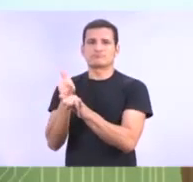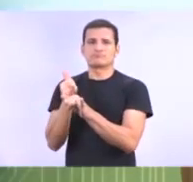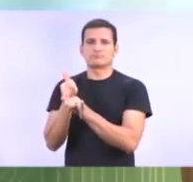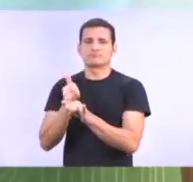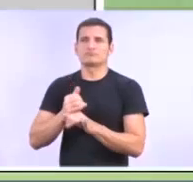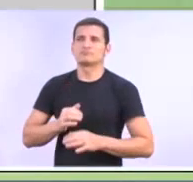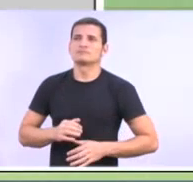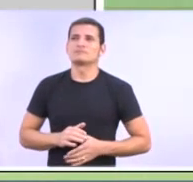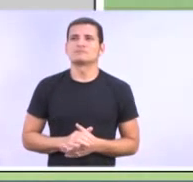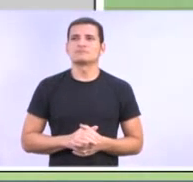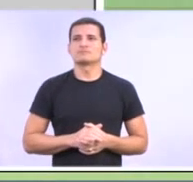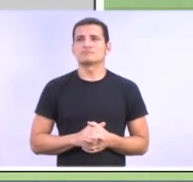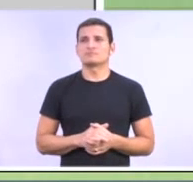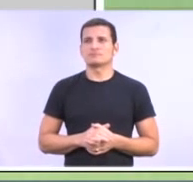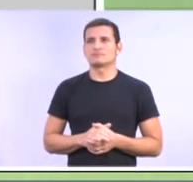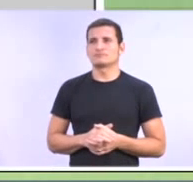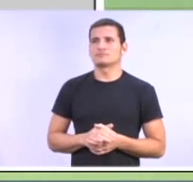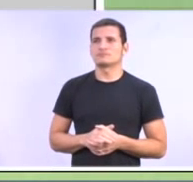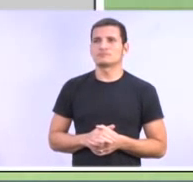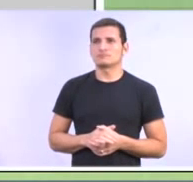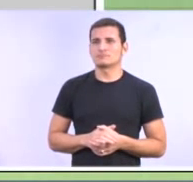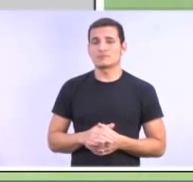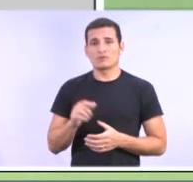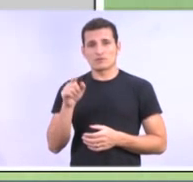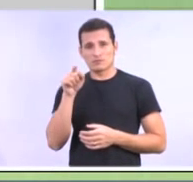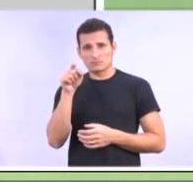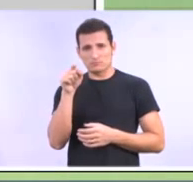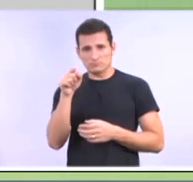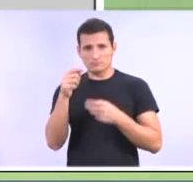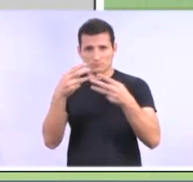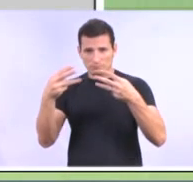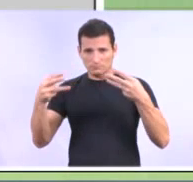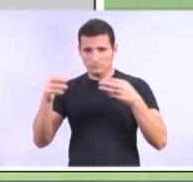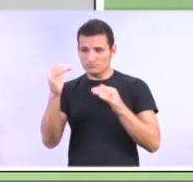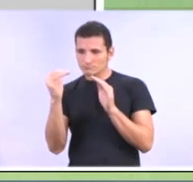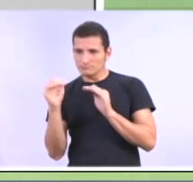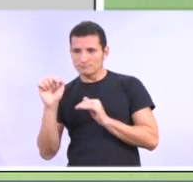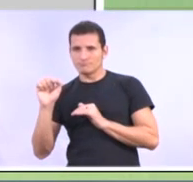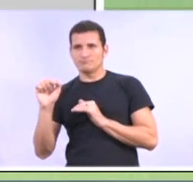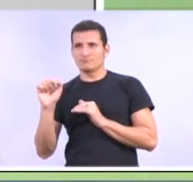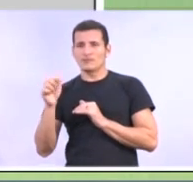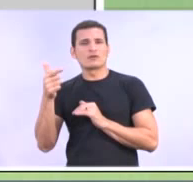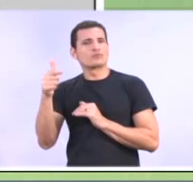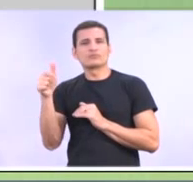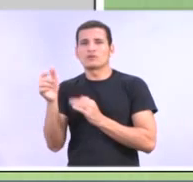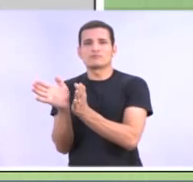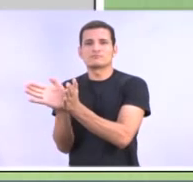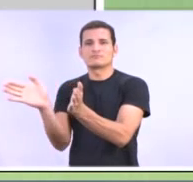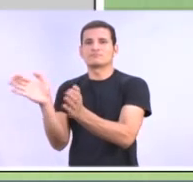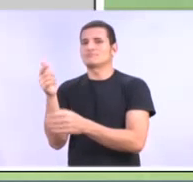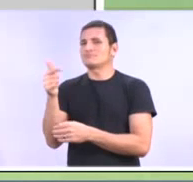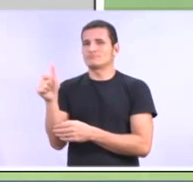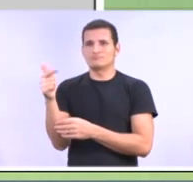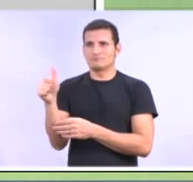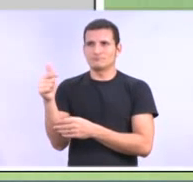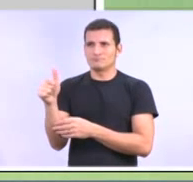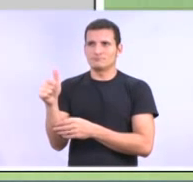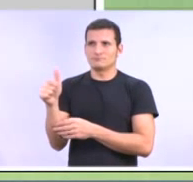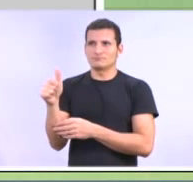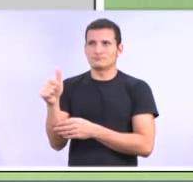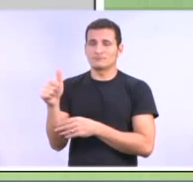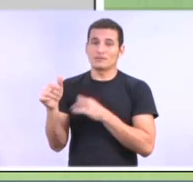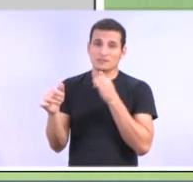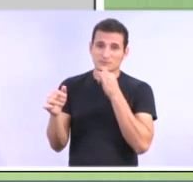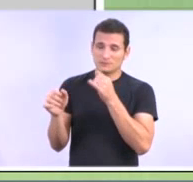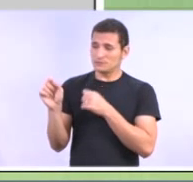que o caminho dessa rede de baixo, ela não tem um segundo caminho a seguir. Portanto, caso esse